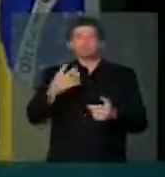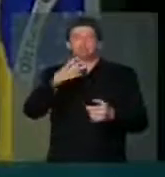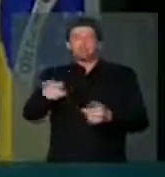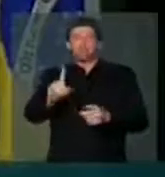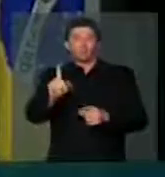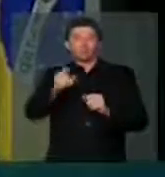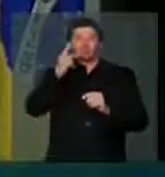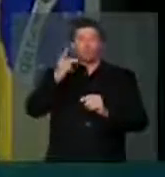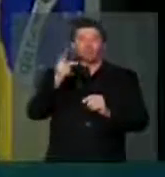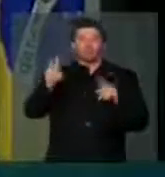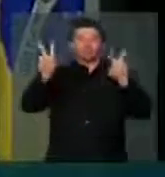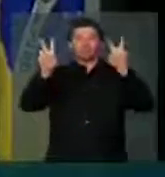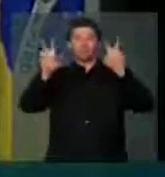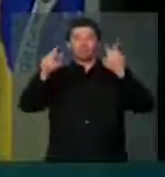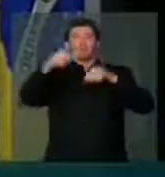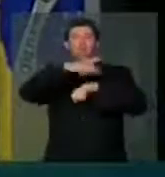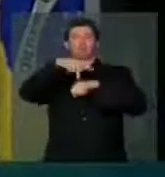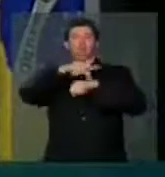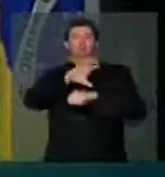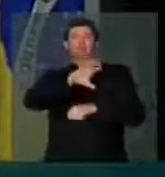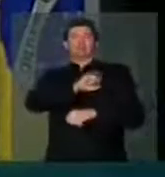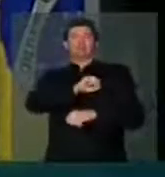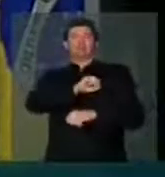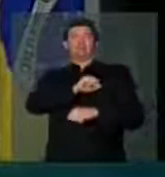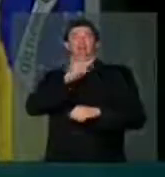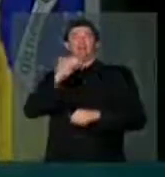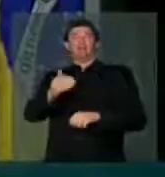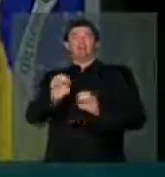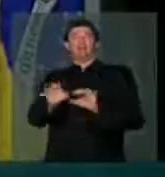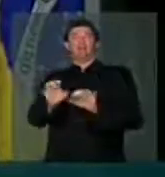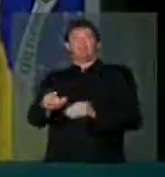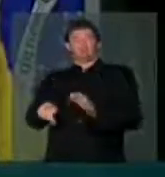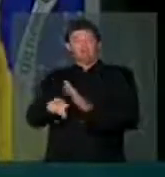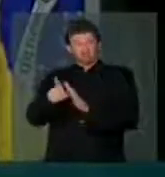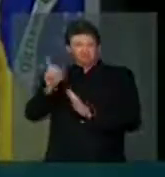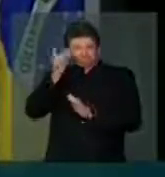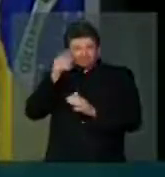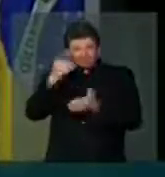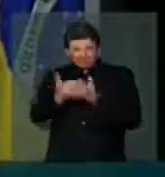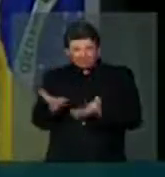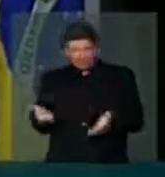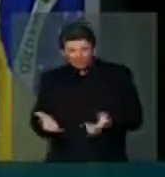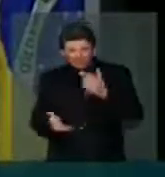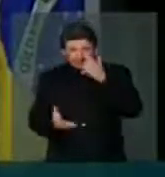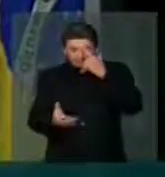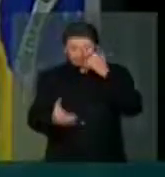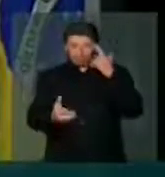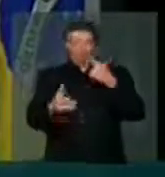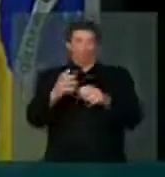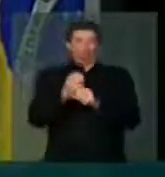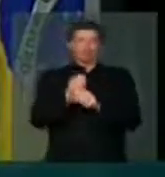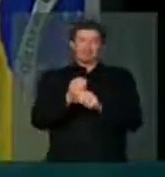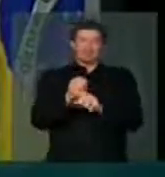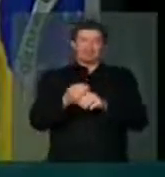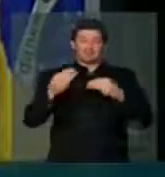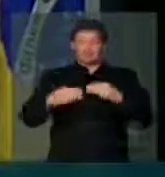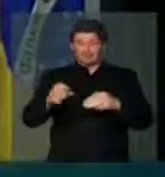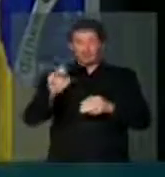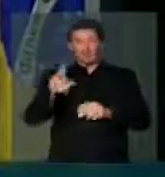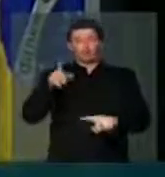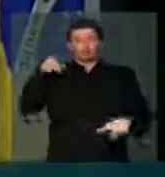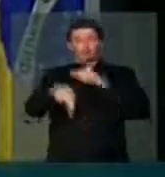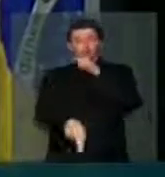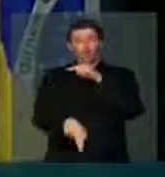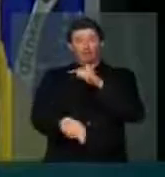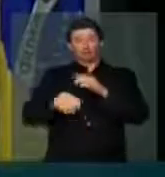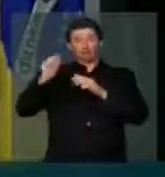tal aclamada pátria educadora da presidente Dilma. O que vimos até então foi o orçamento do Ministério da Educação